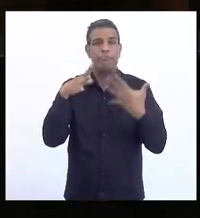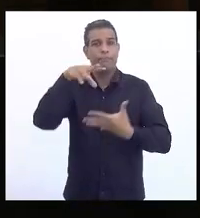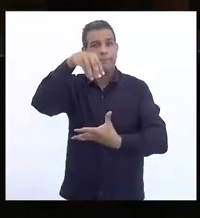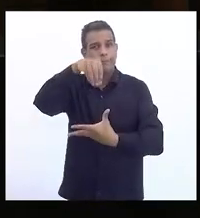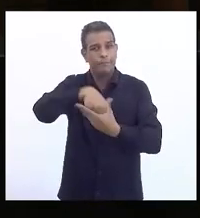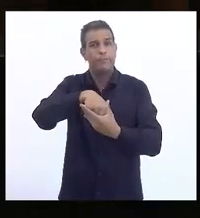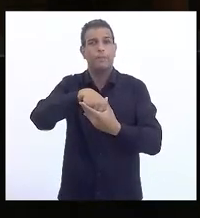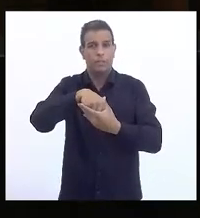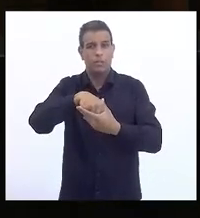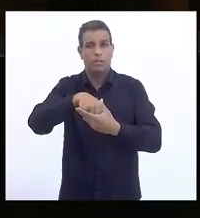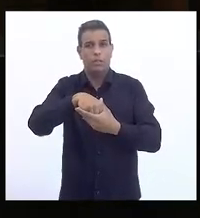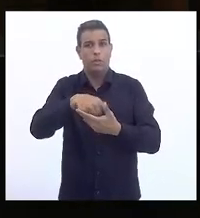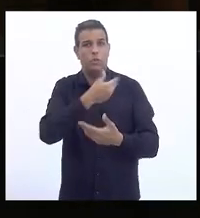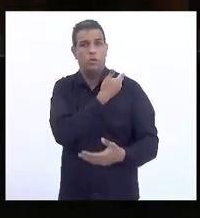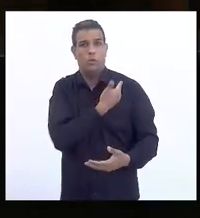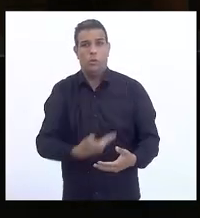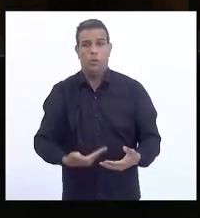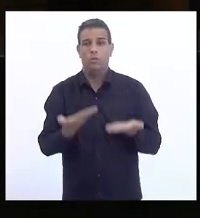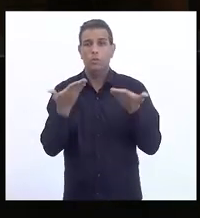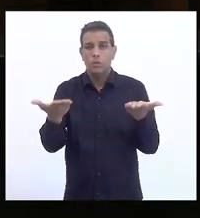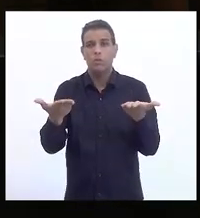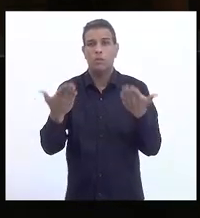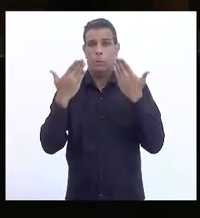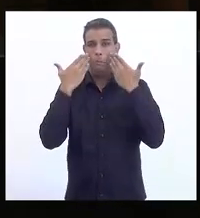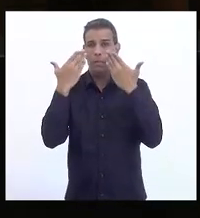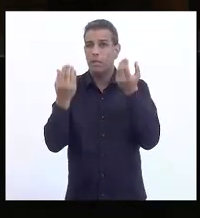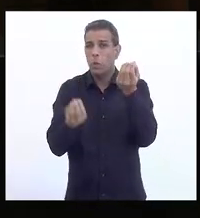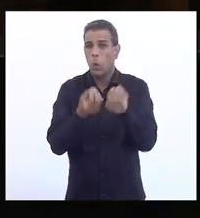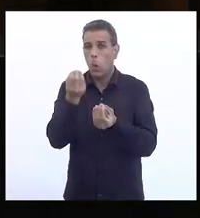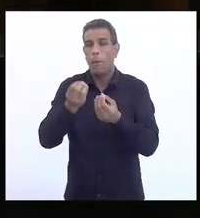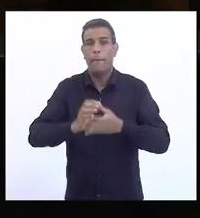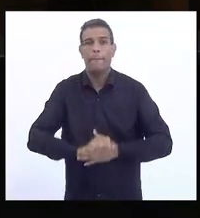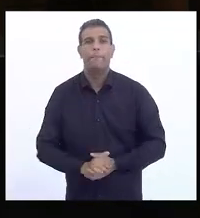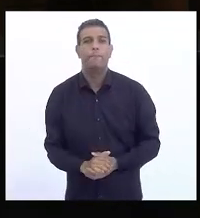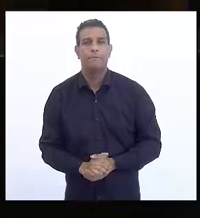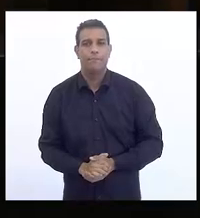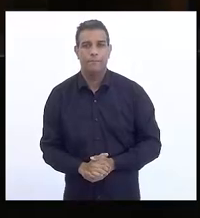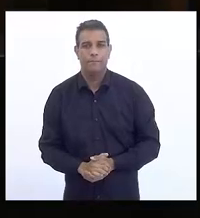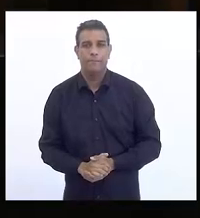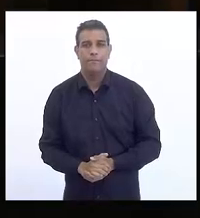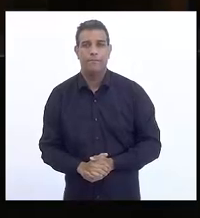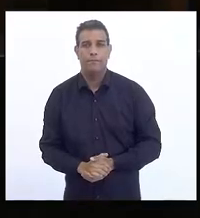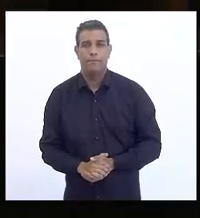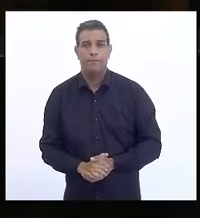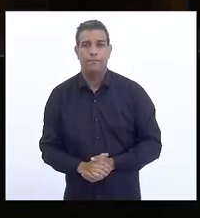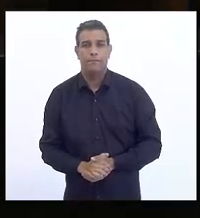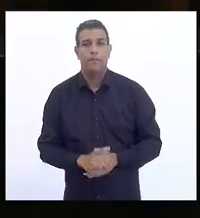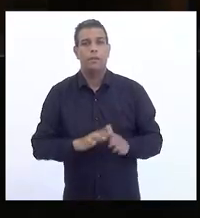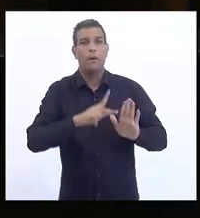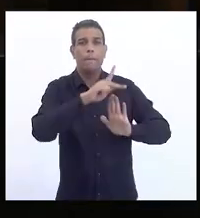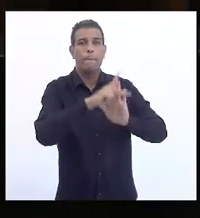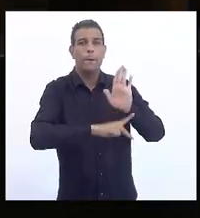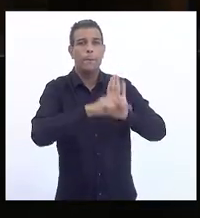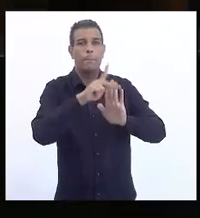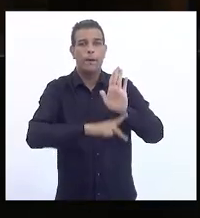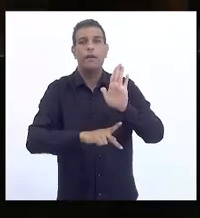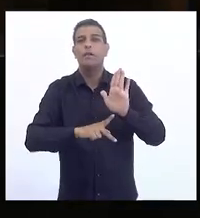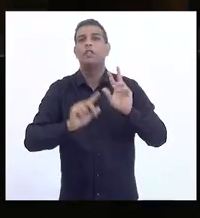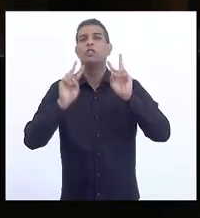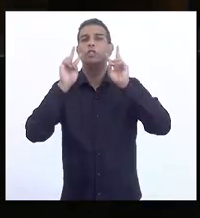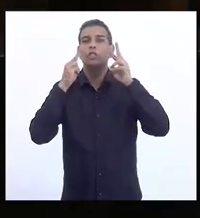Cláudio Castro, em que o governo apresenta o projeto de lei orçamentário